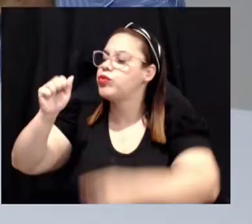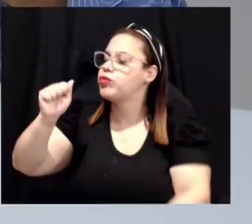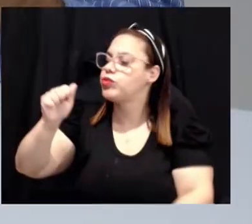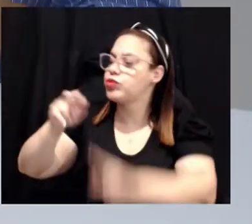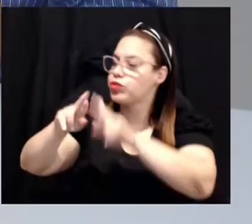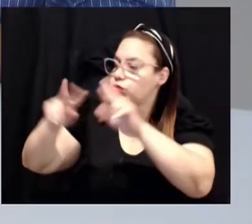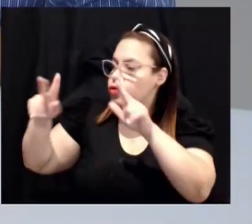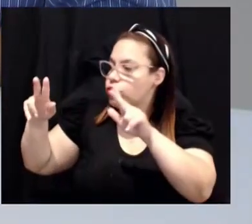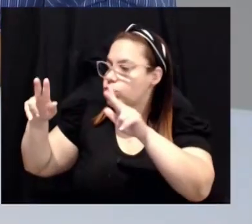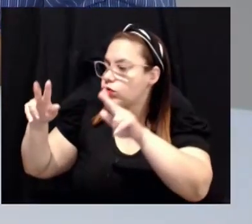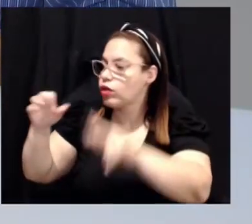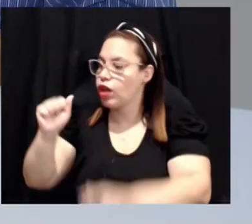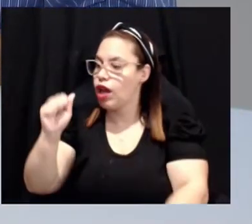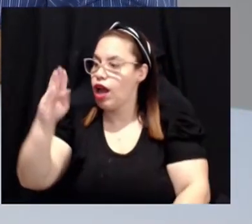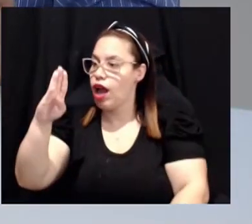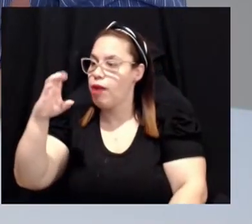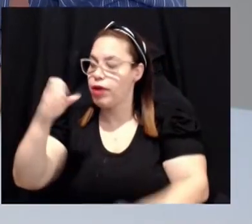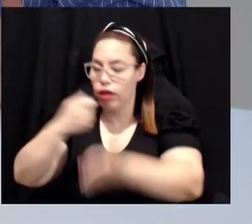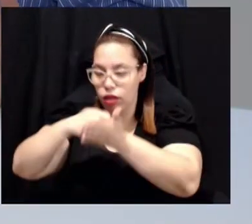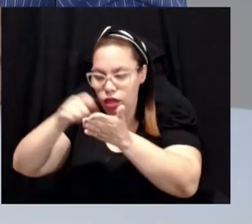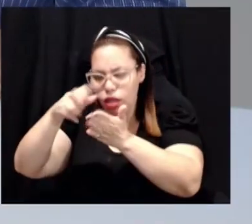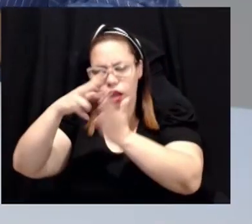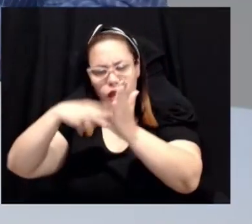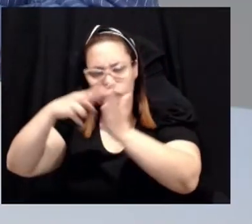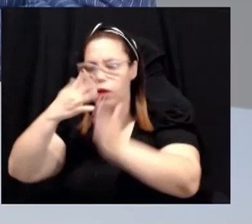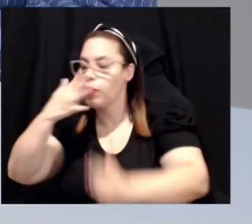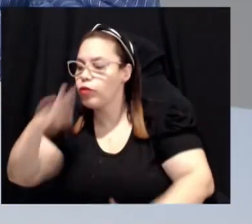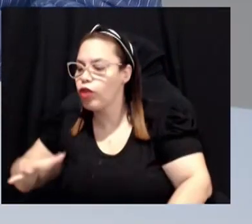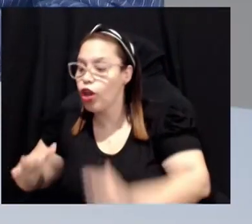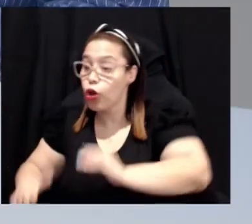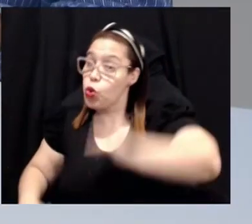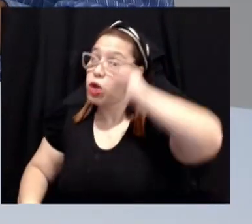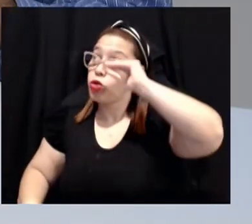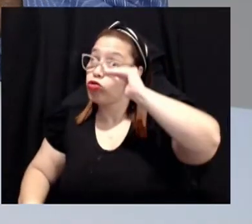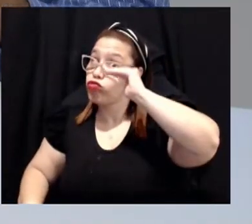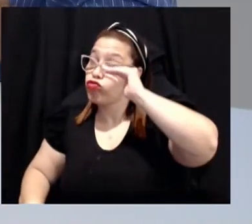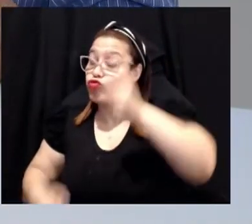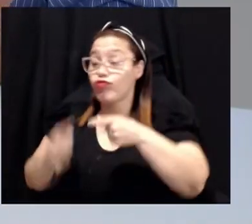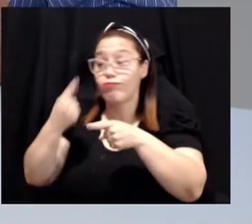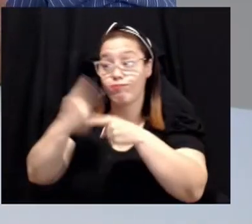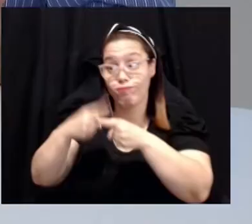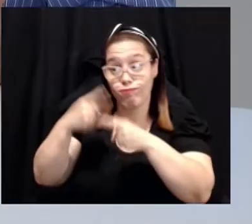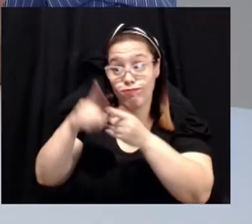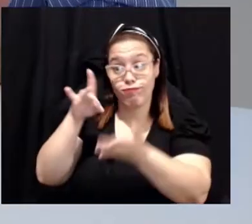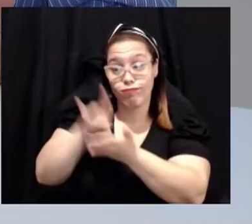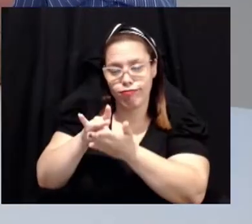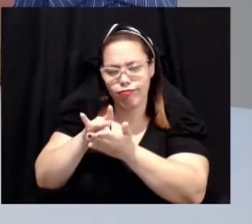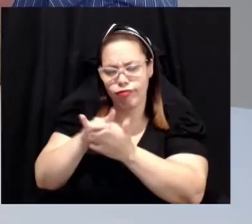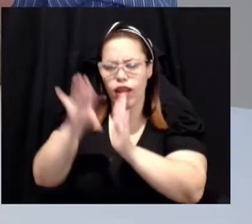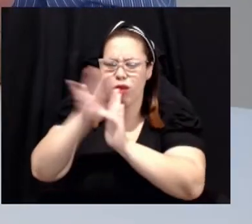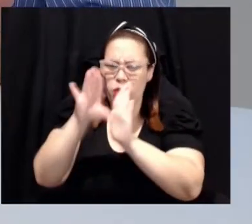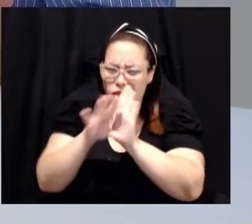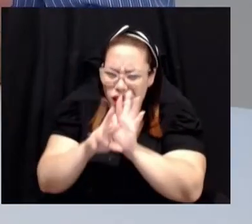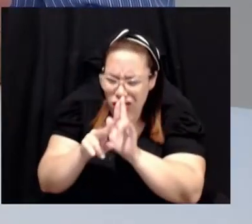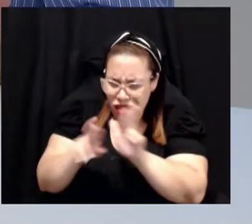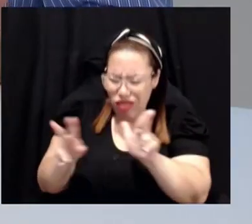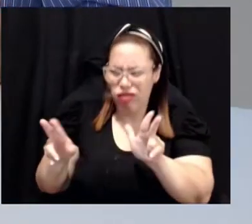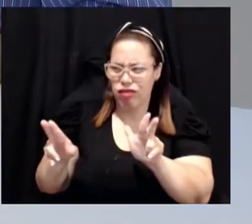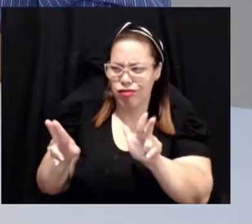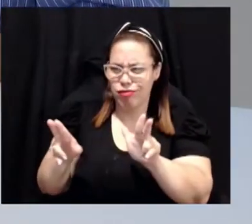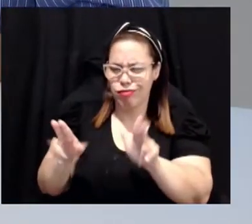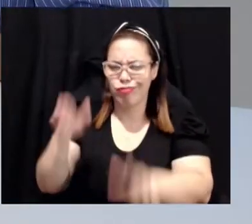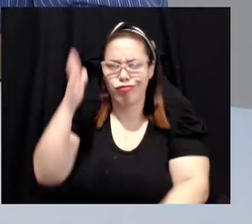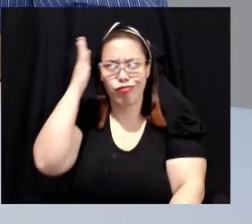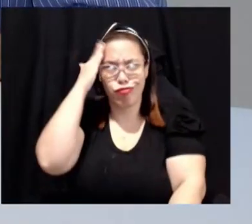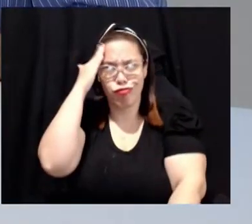de alfabetizar uma criança e um adulto. Porque, na verdade, existem métodos diferentes. A gente vai entender isso com